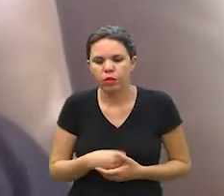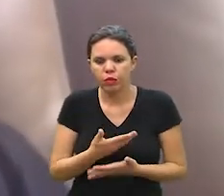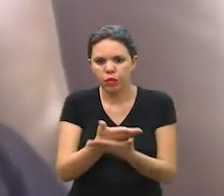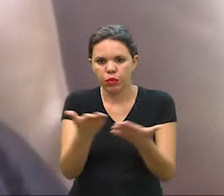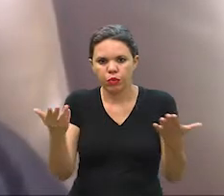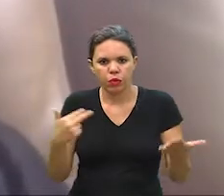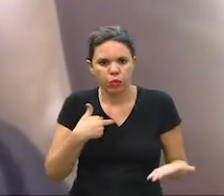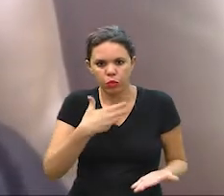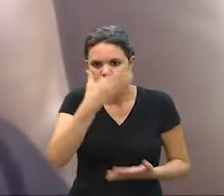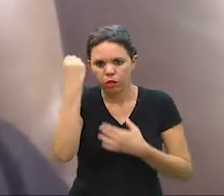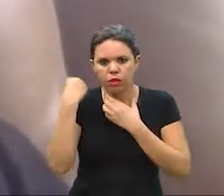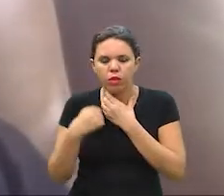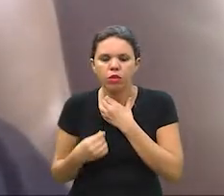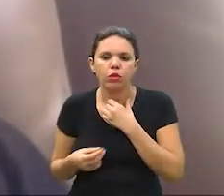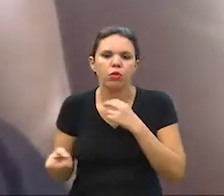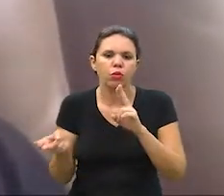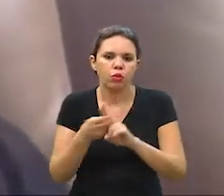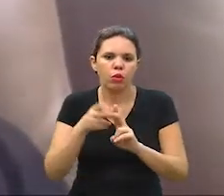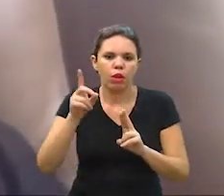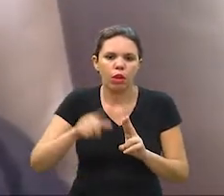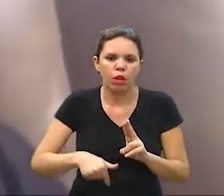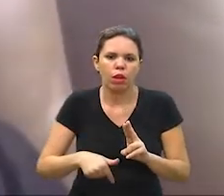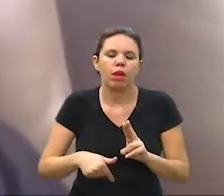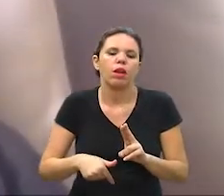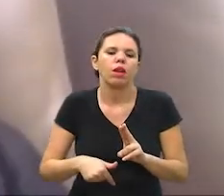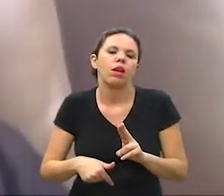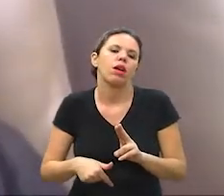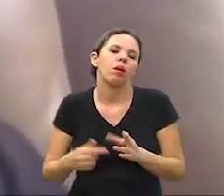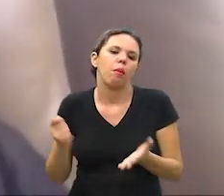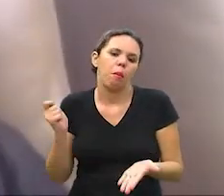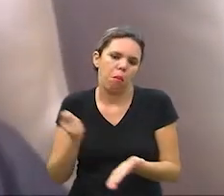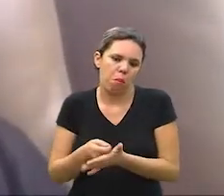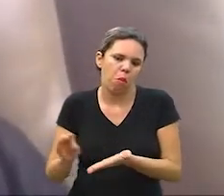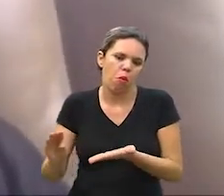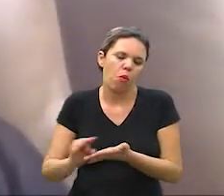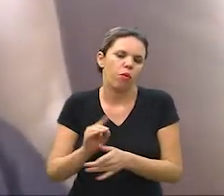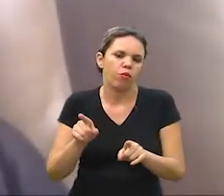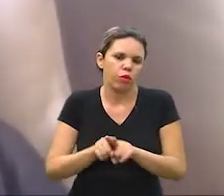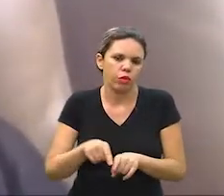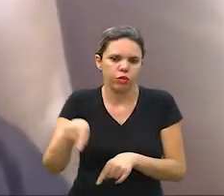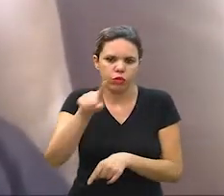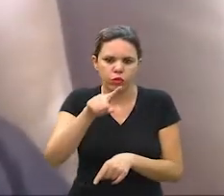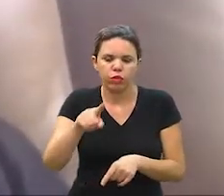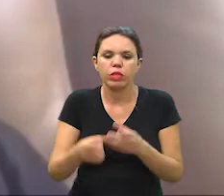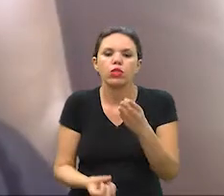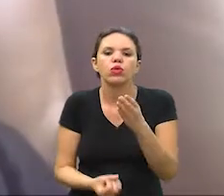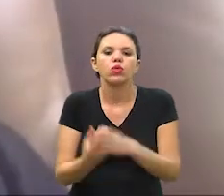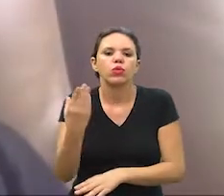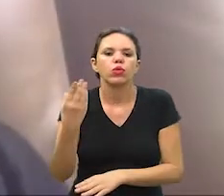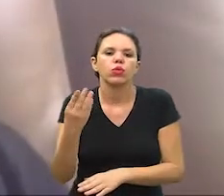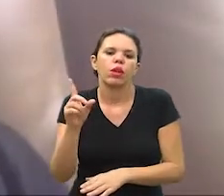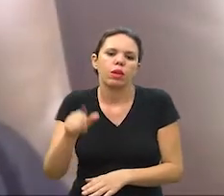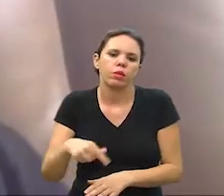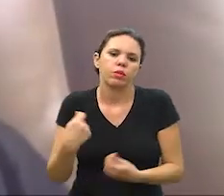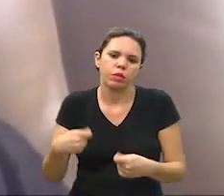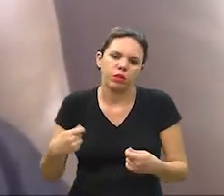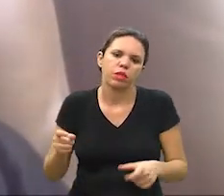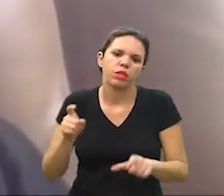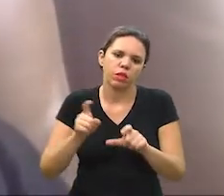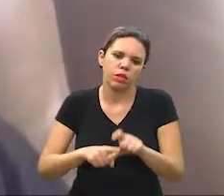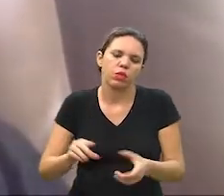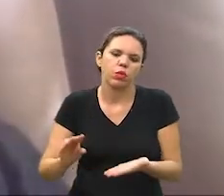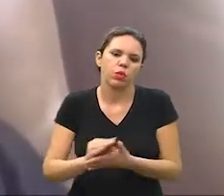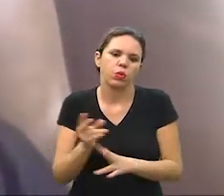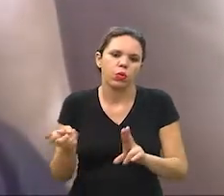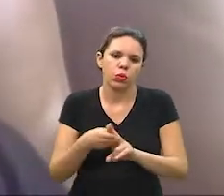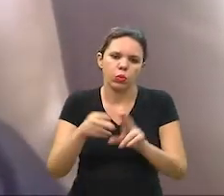vocês não podem esquecer, o SUS é subfinanciado. Desde que nasceu, ele nasceu subfinanciado. E é um